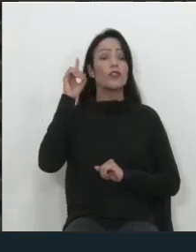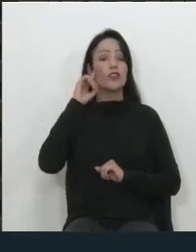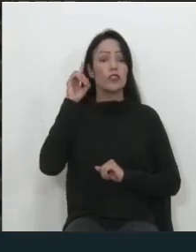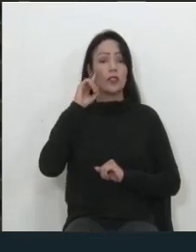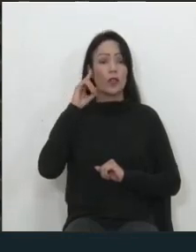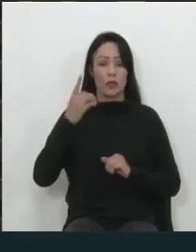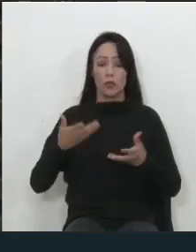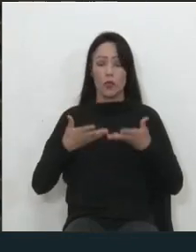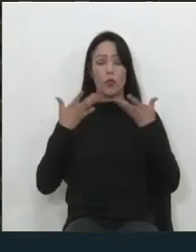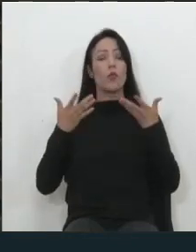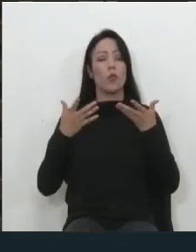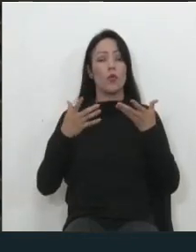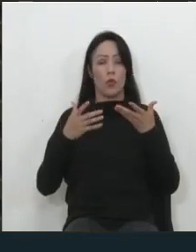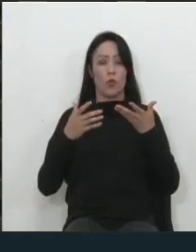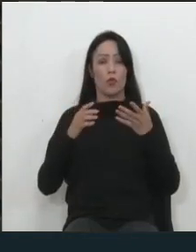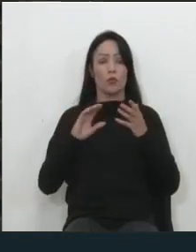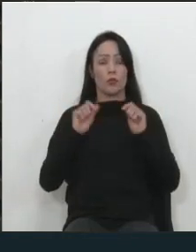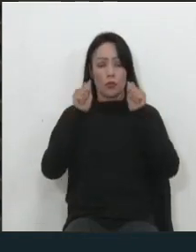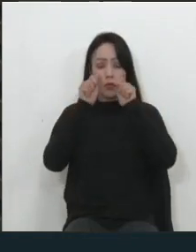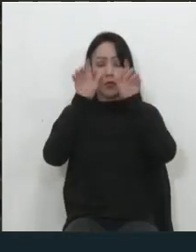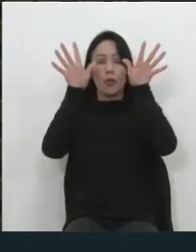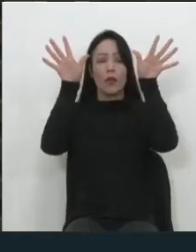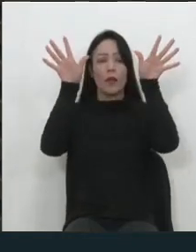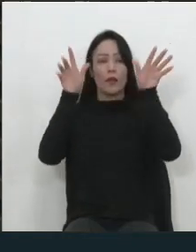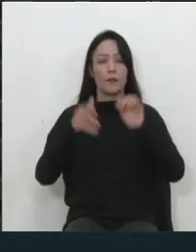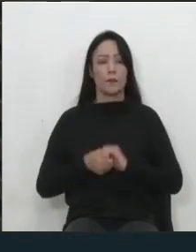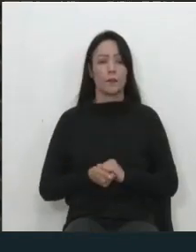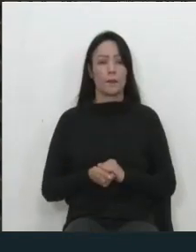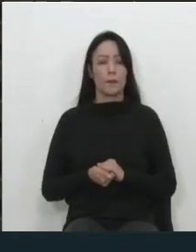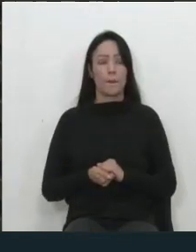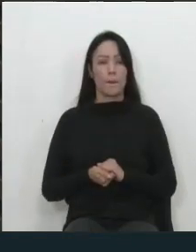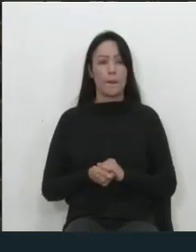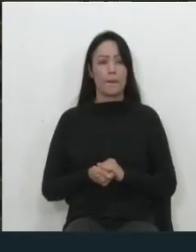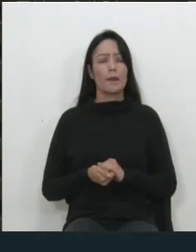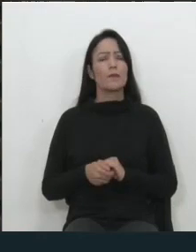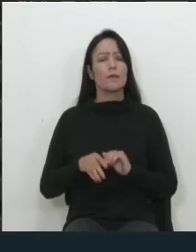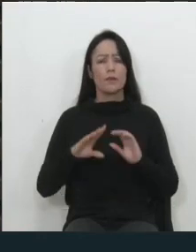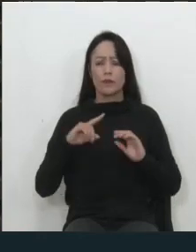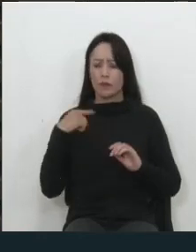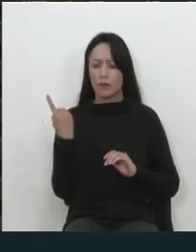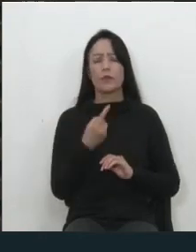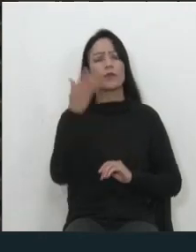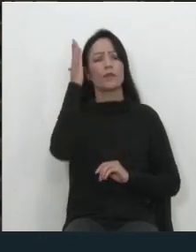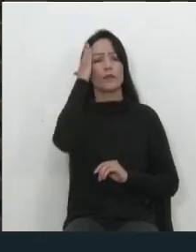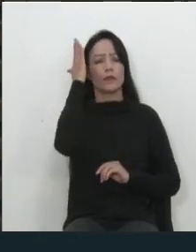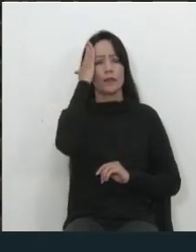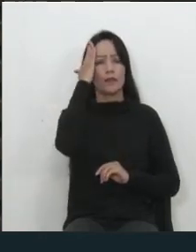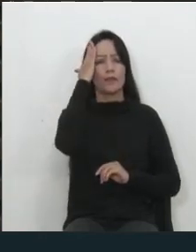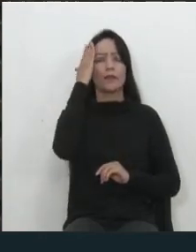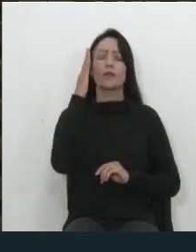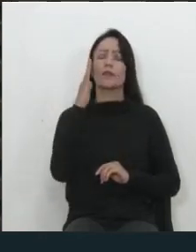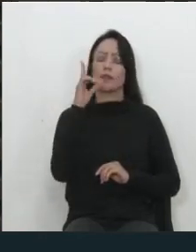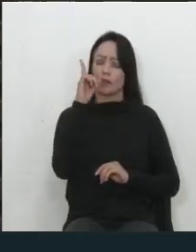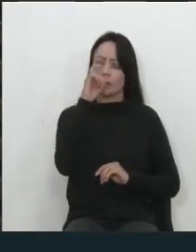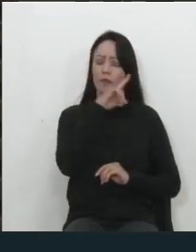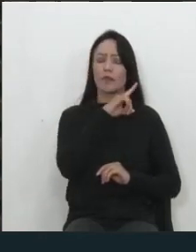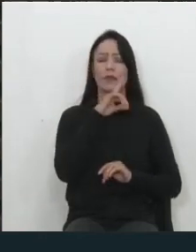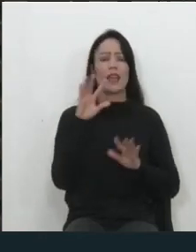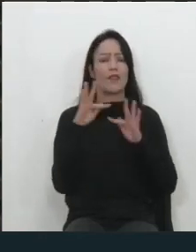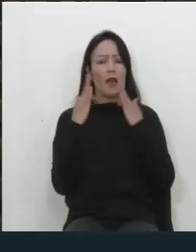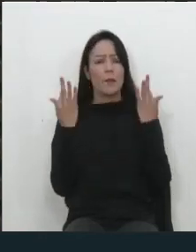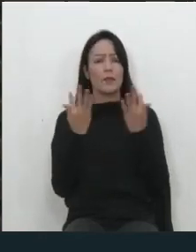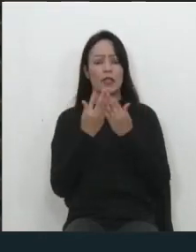Autista. Né? Todos nós sabemos as dificuldades das famílias atípicas,